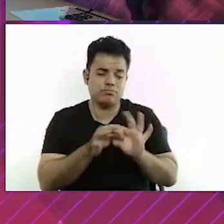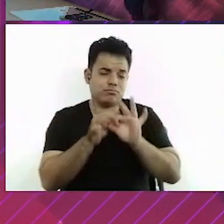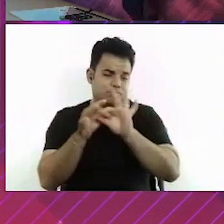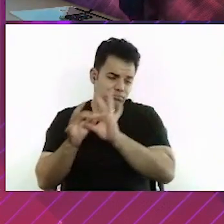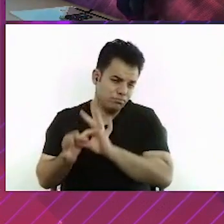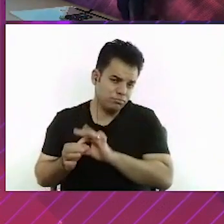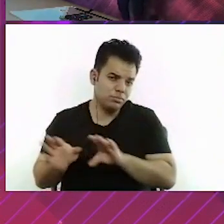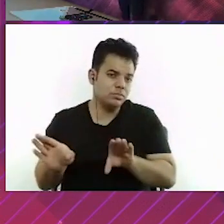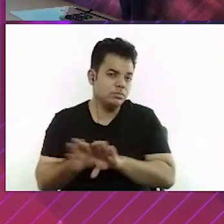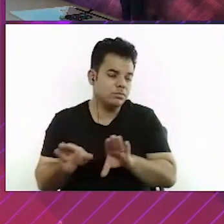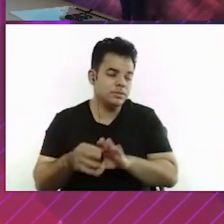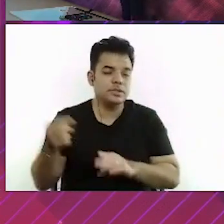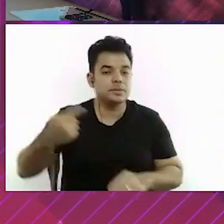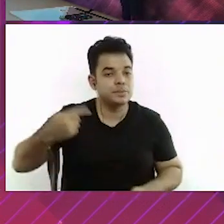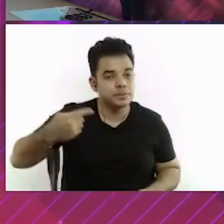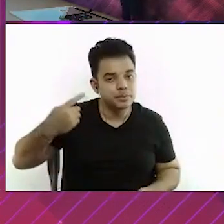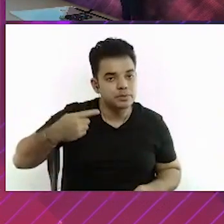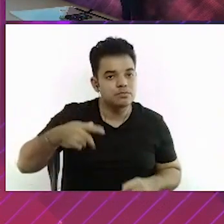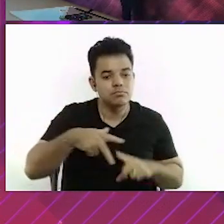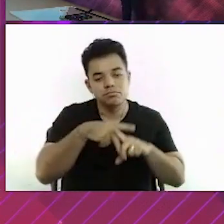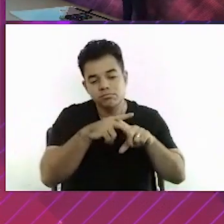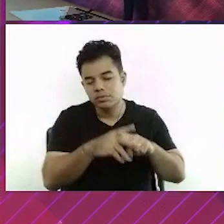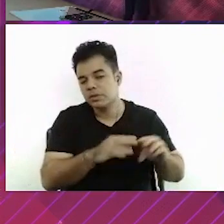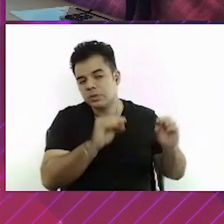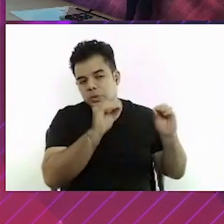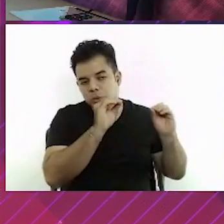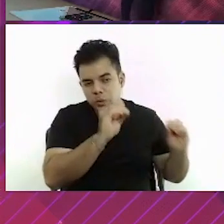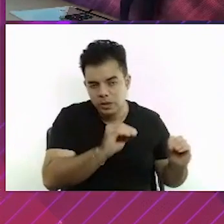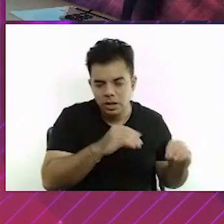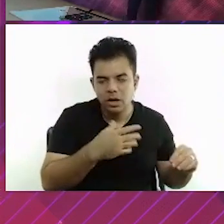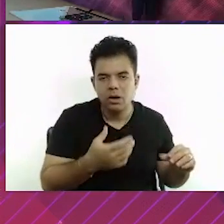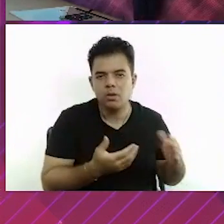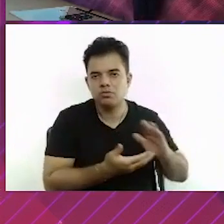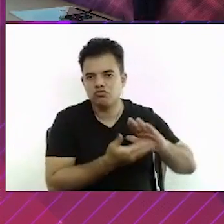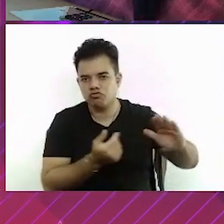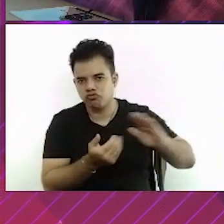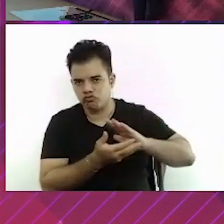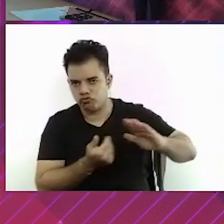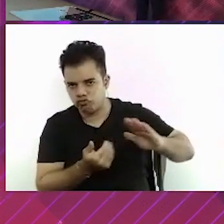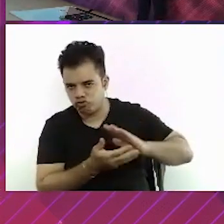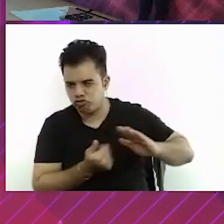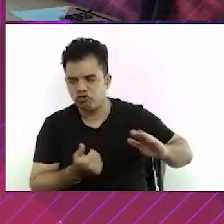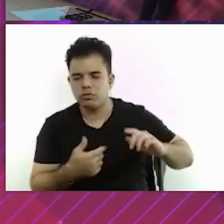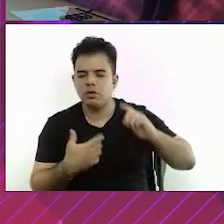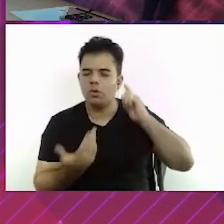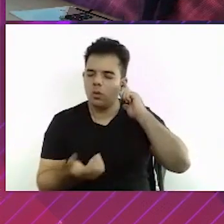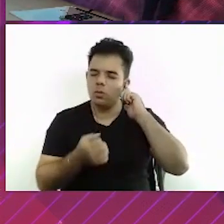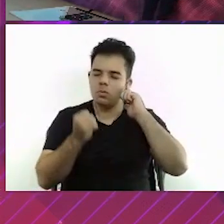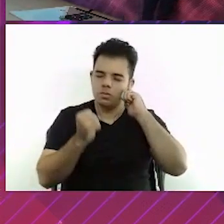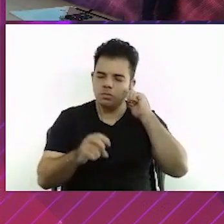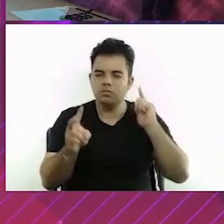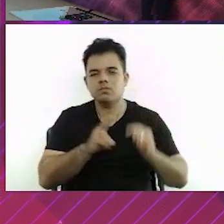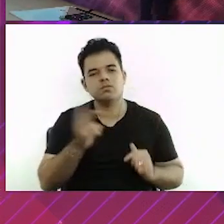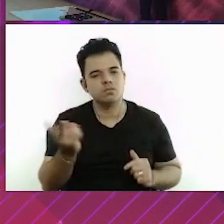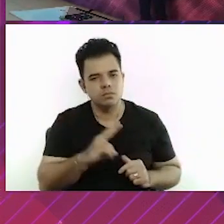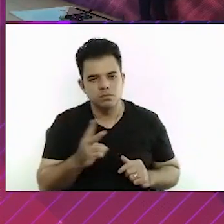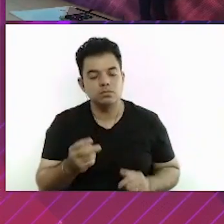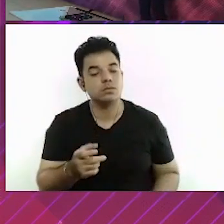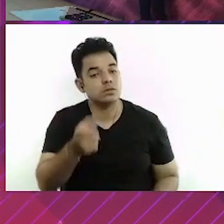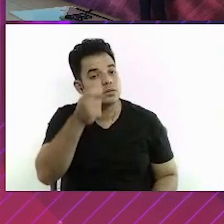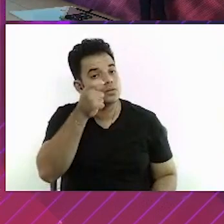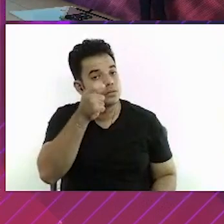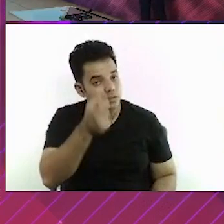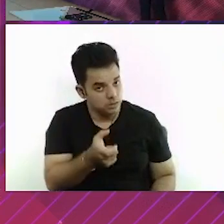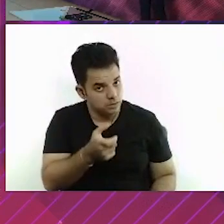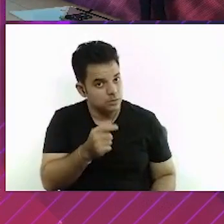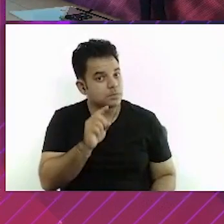teu microserviço tanto pode publicar quanto consumir. Ou pode ser um dos dois. Nesse caso, é interessante você ter